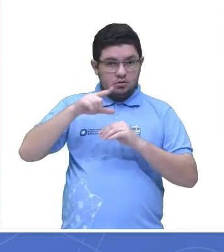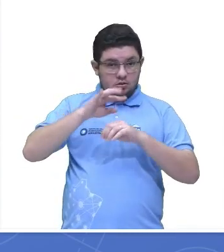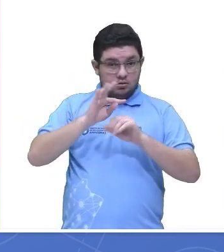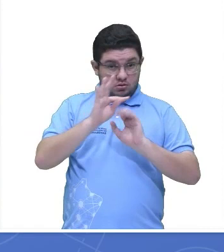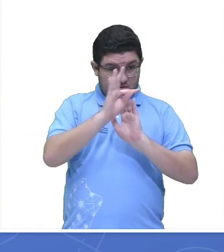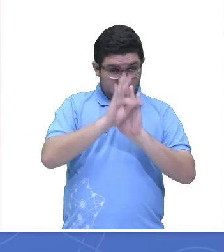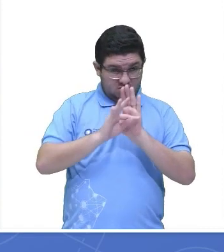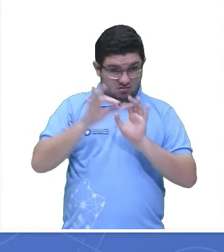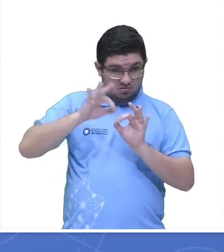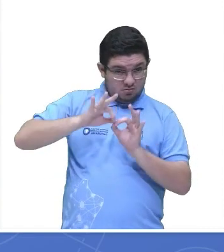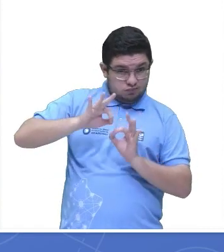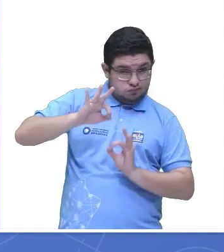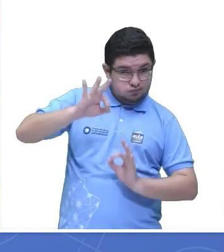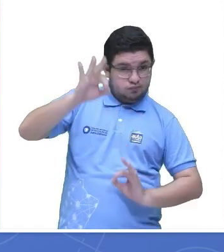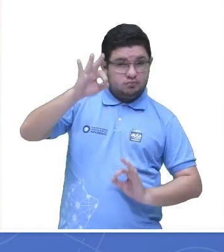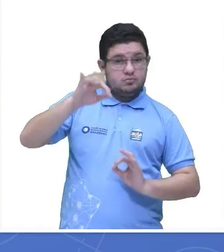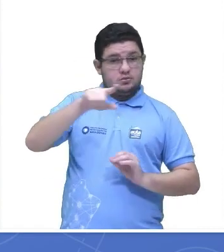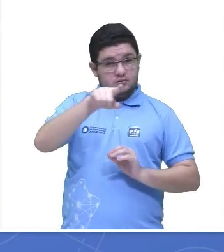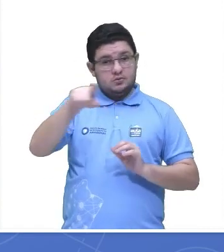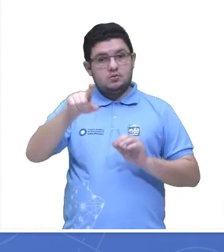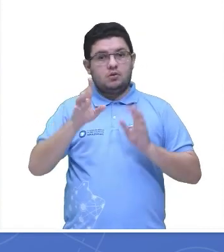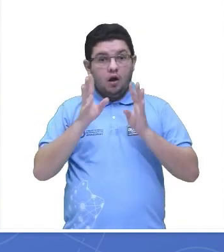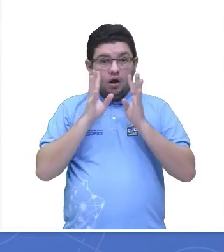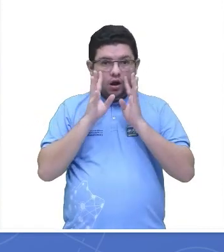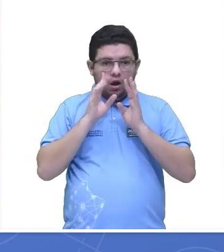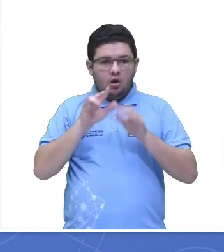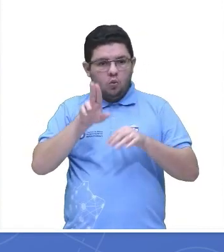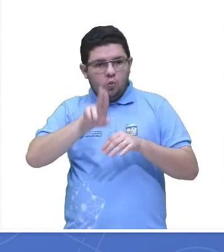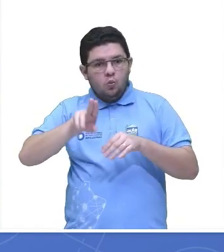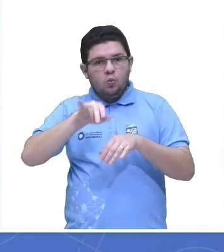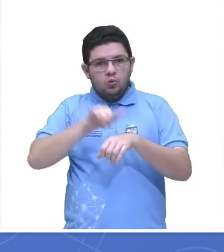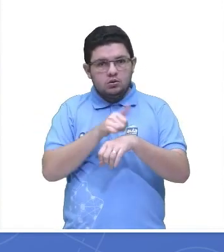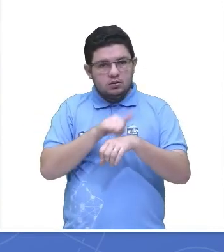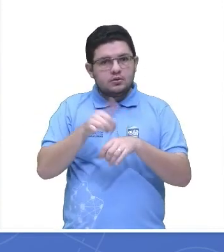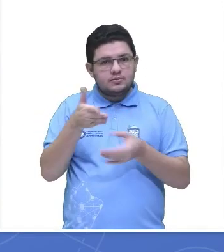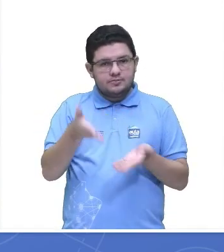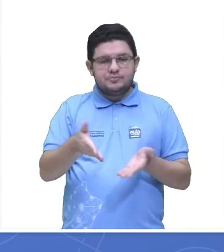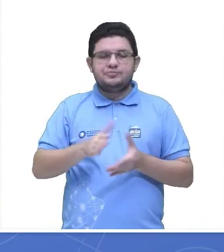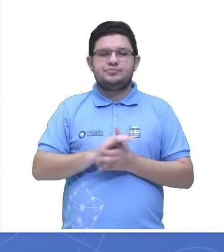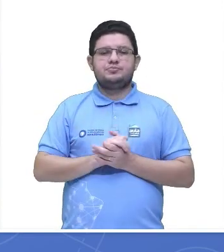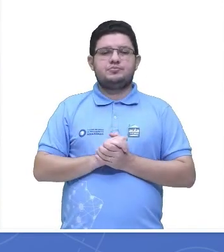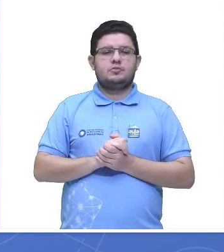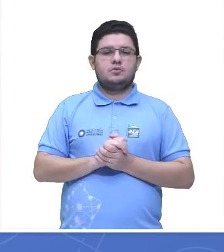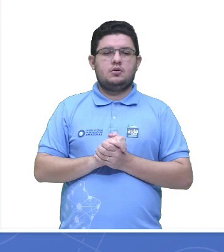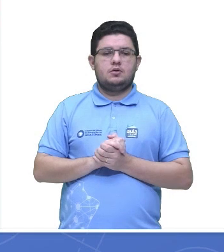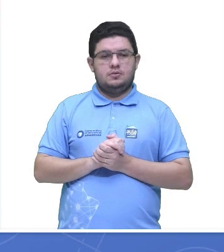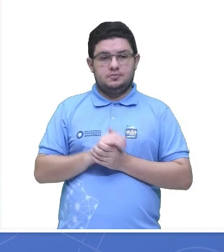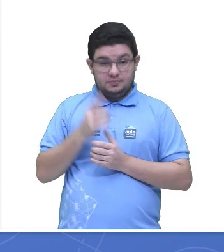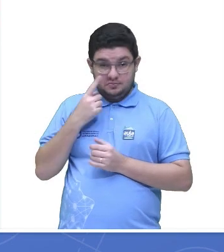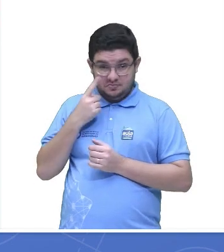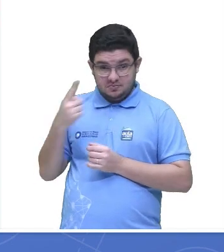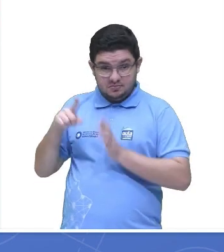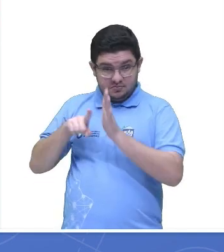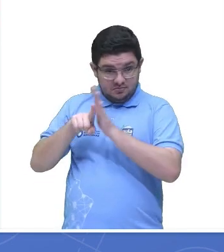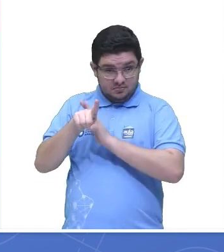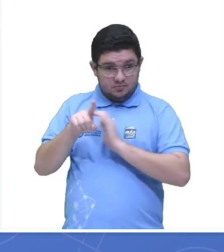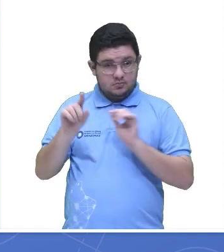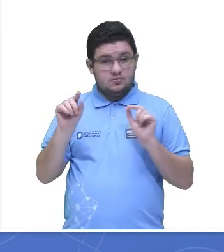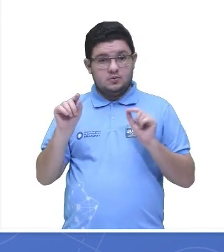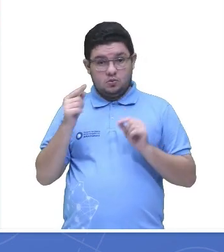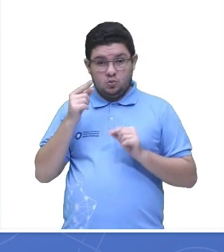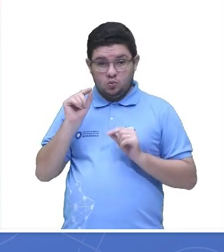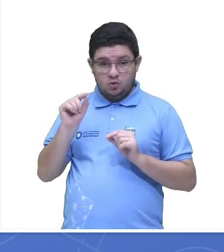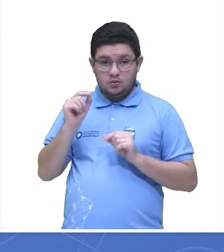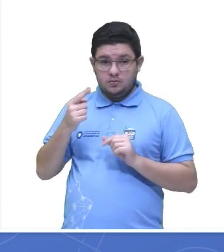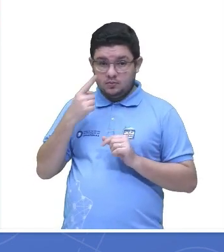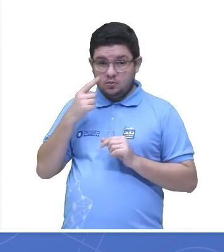acentuado. Então, bastante atenção nessas estratégias e utilizem. Vamos olhar a questão? Olha só, leia o texto utilizando a